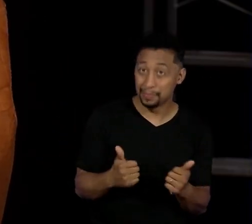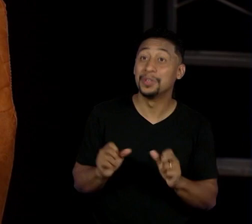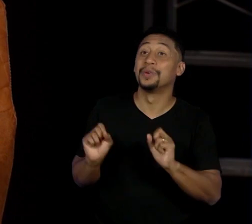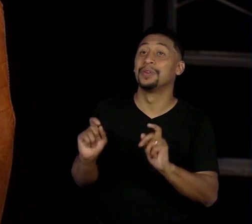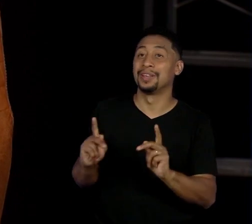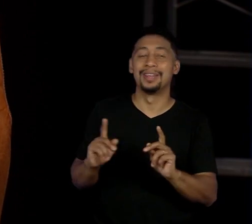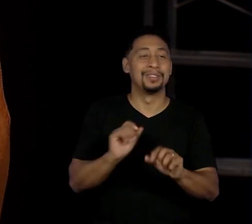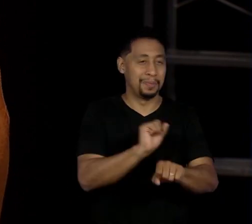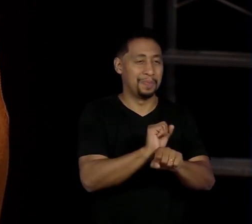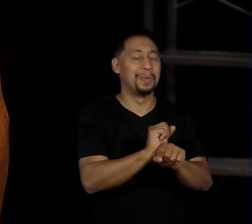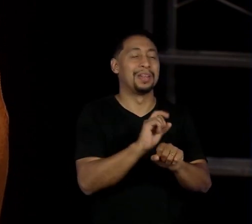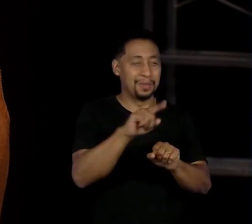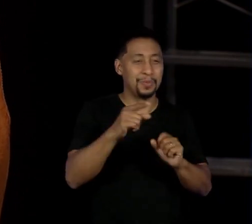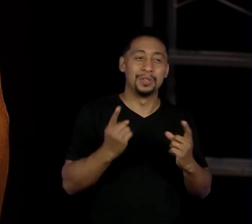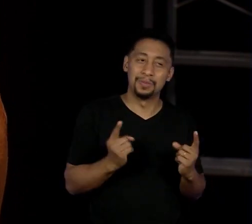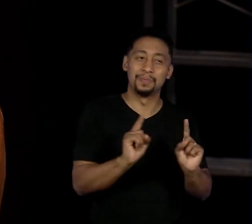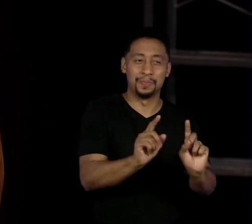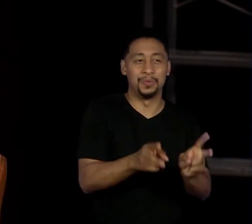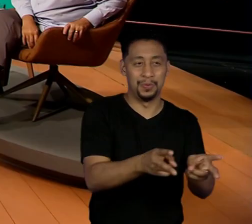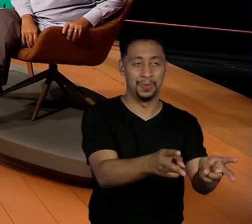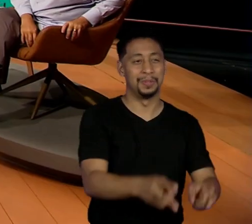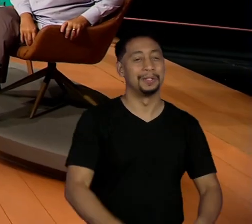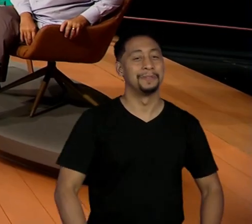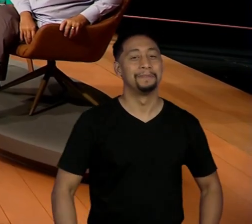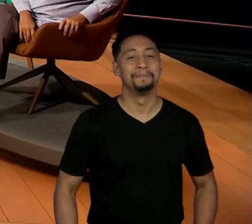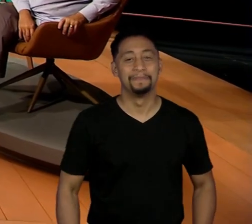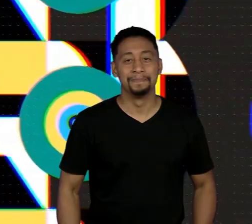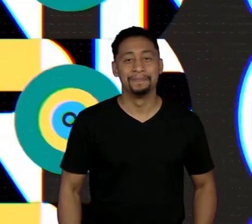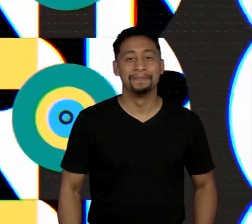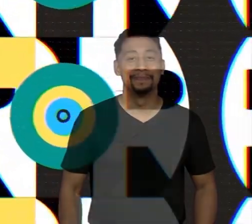gente volta já com Otávio Miller.